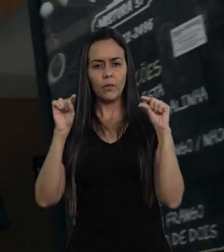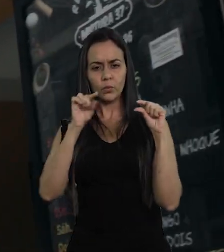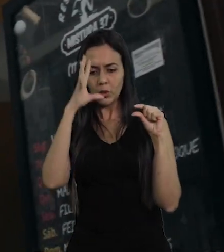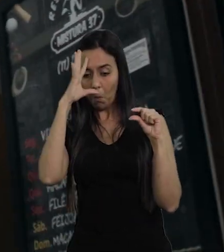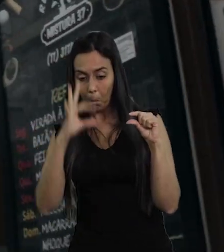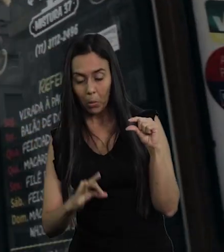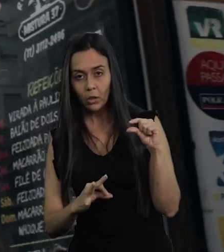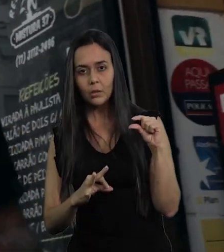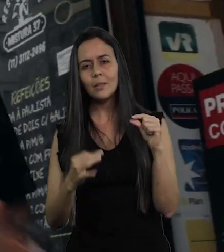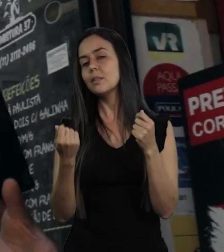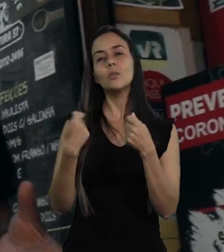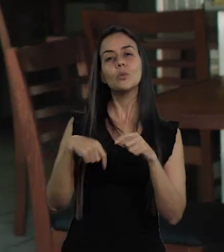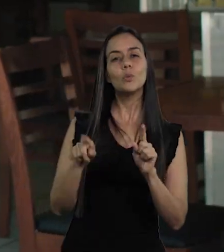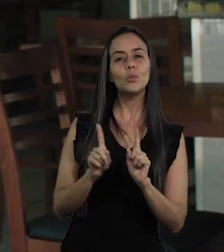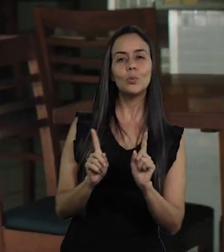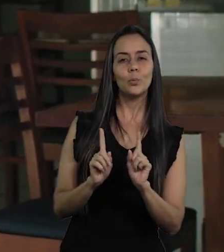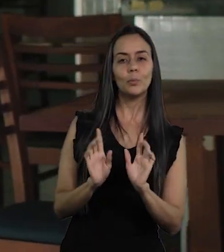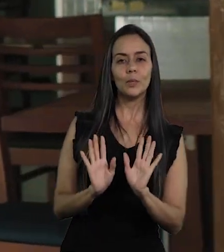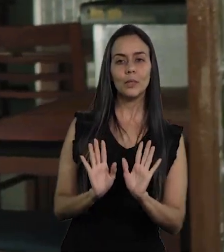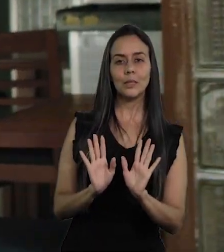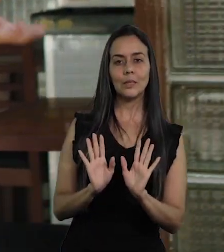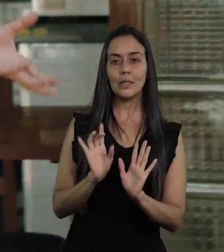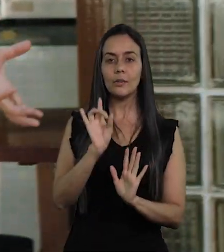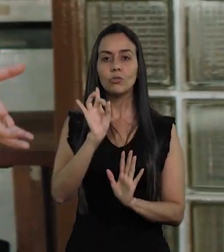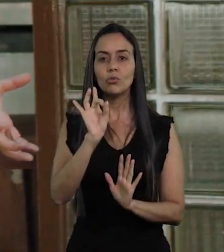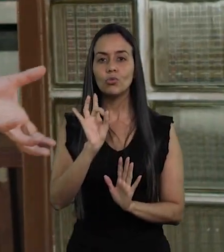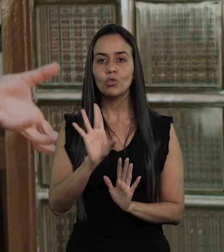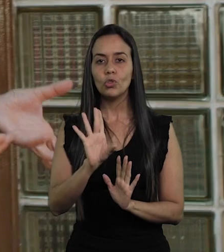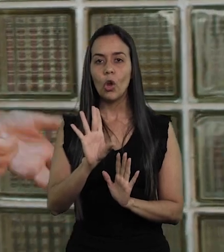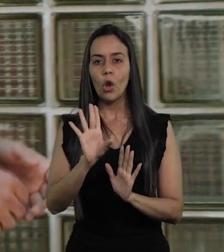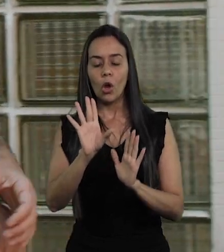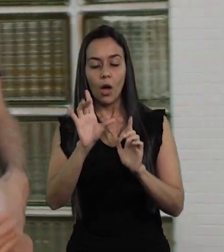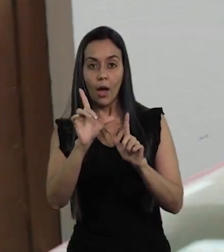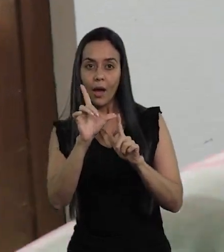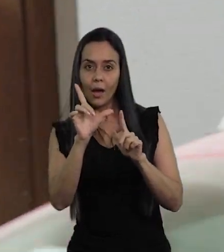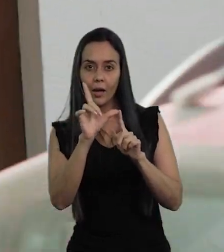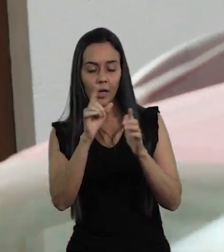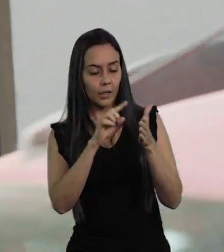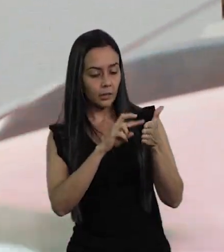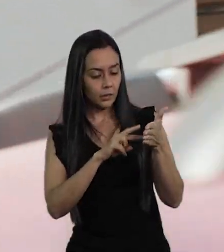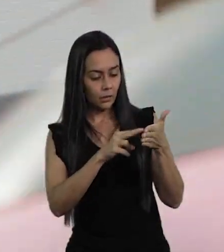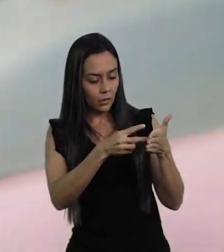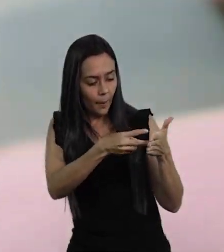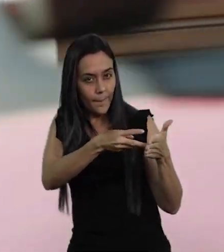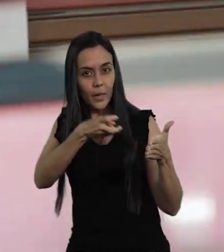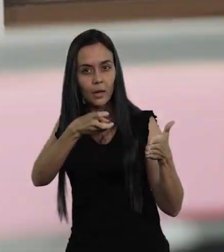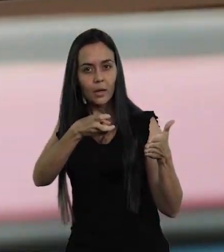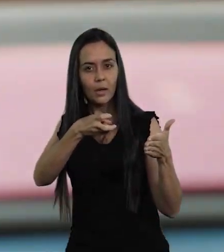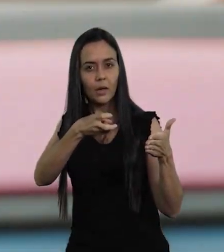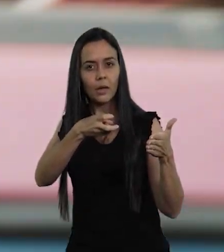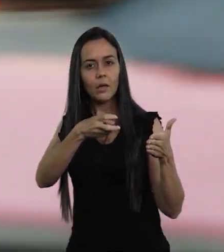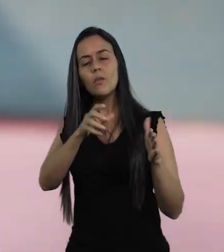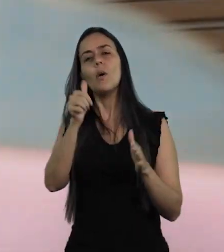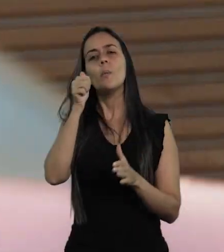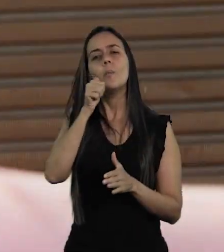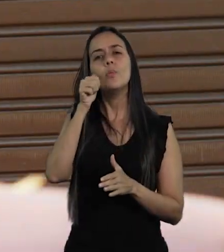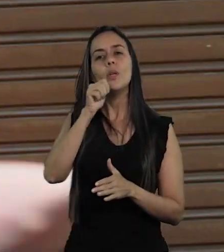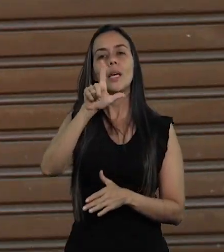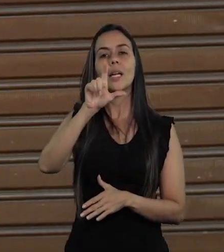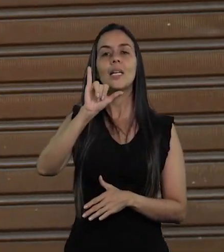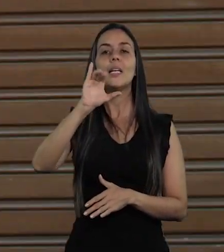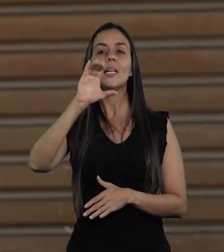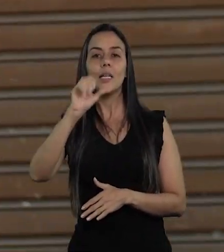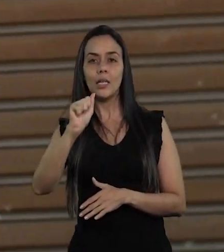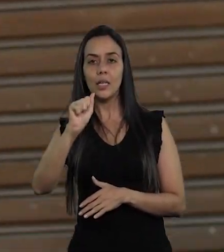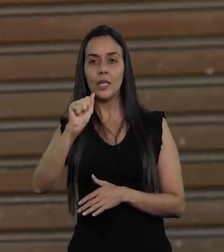é traduzido pelo impulso gráfico que tem a arte. E sabe quem falou isso? Foi a Lika Sekato. Tá. Porque a